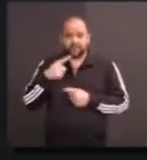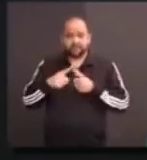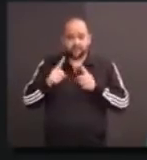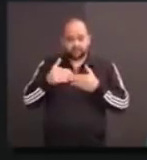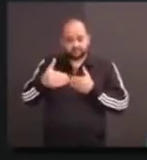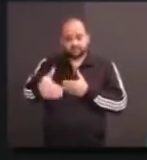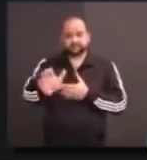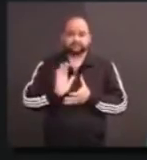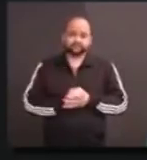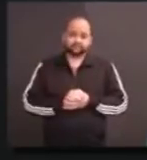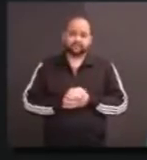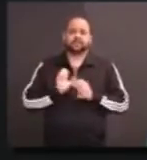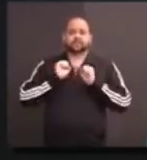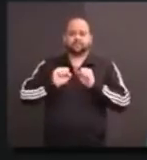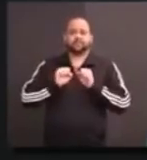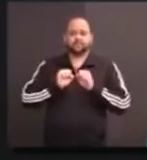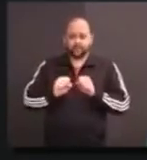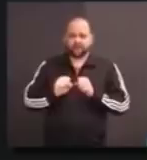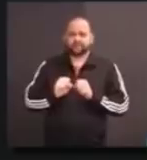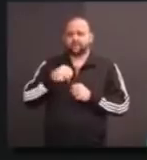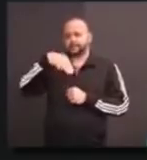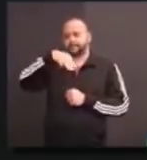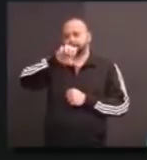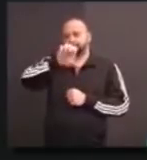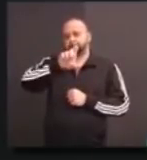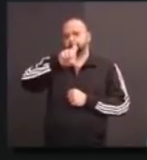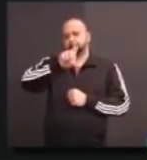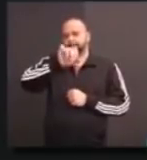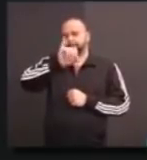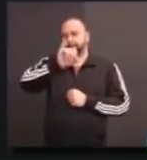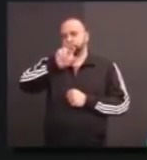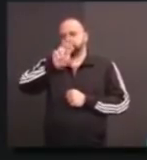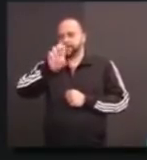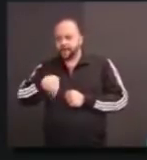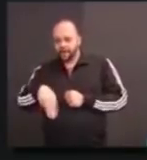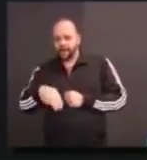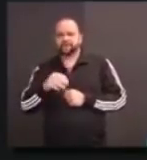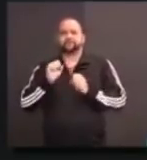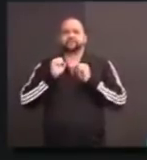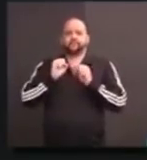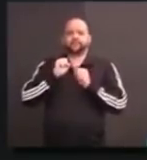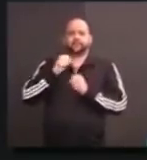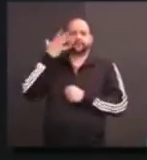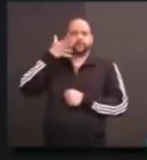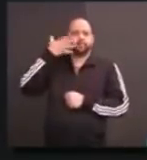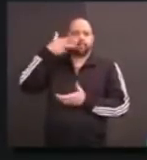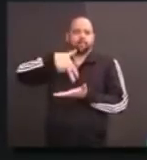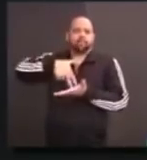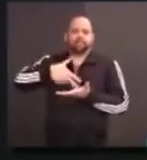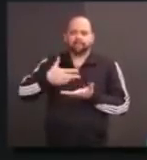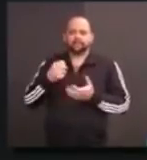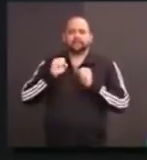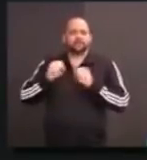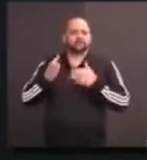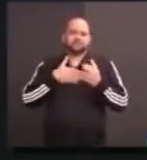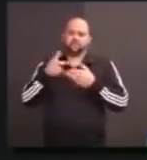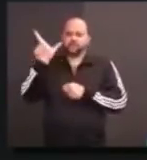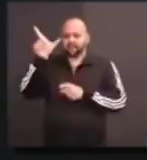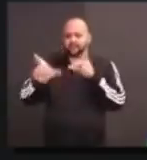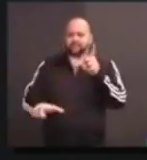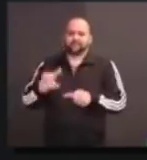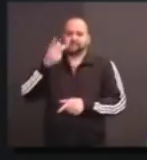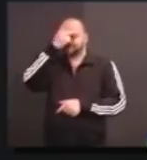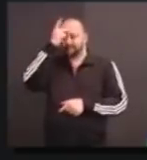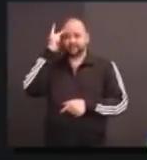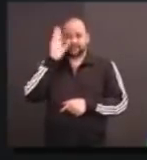Você pode ser médium, pode ser o que for. Você pode ser orador, tribuno, você pode ser o que for. Pode